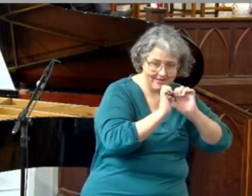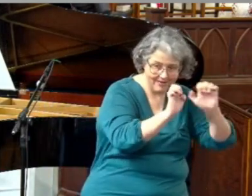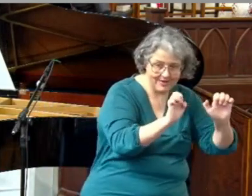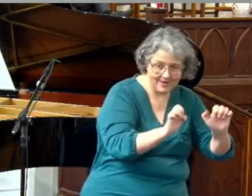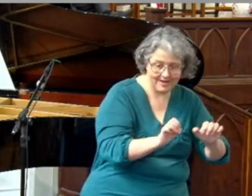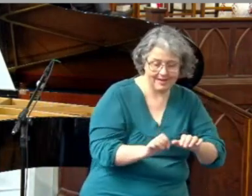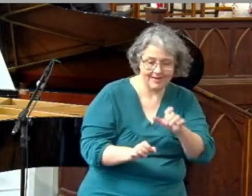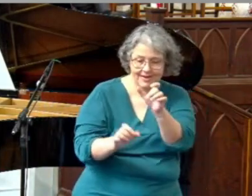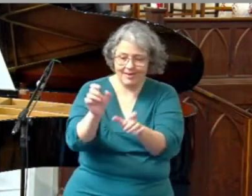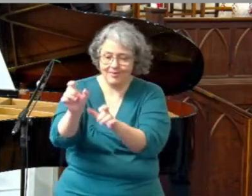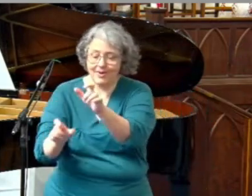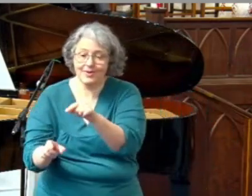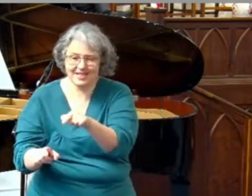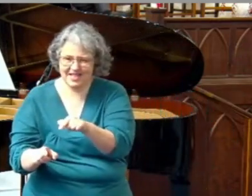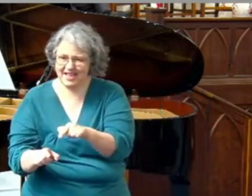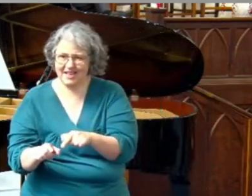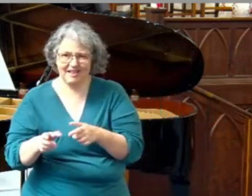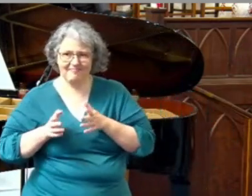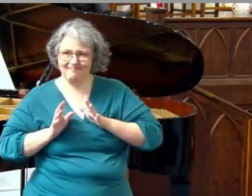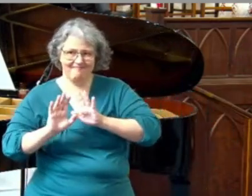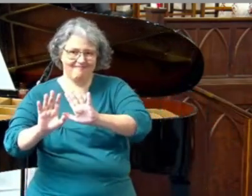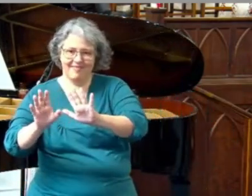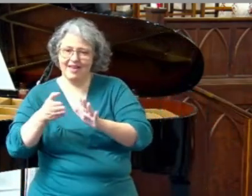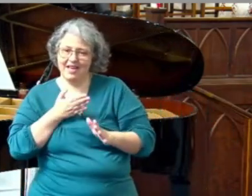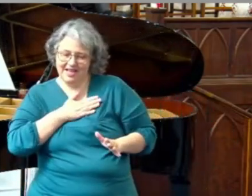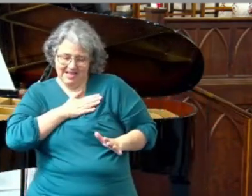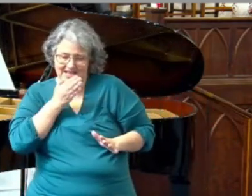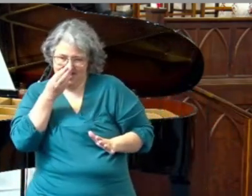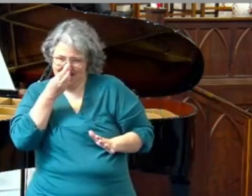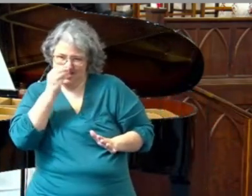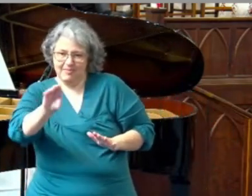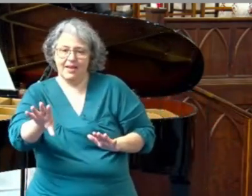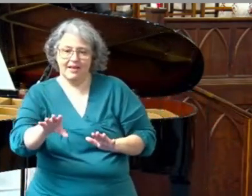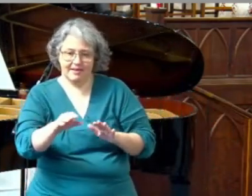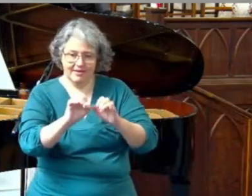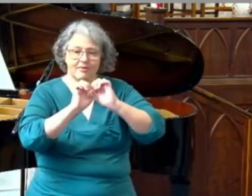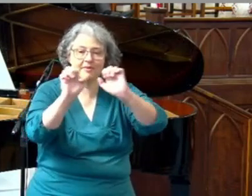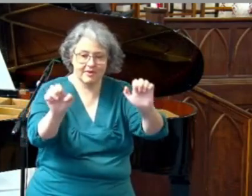texto, pois as suas atitudes o condenam.